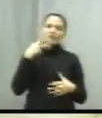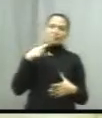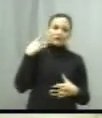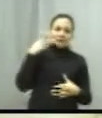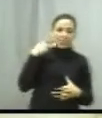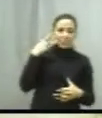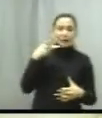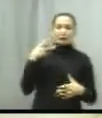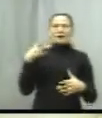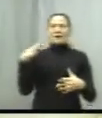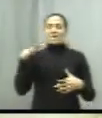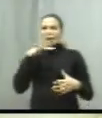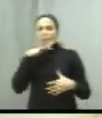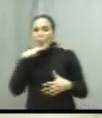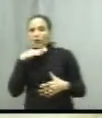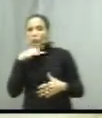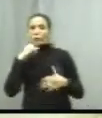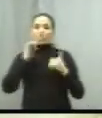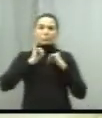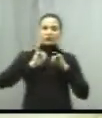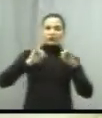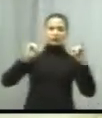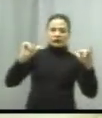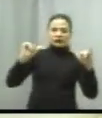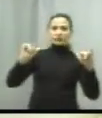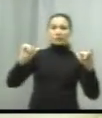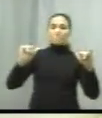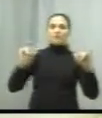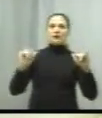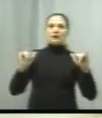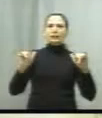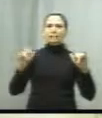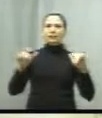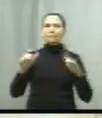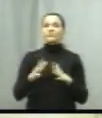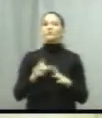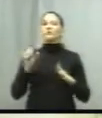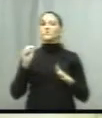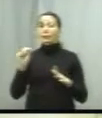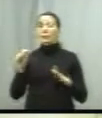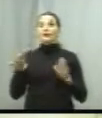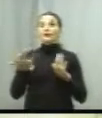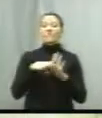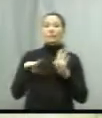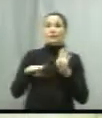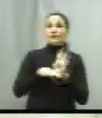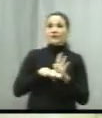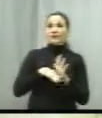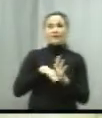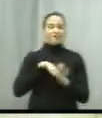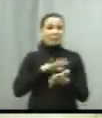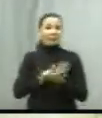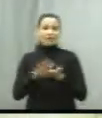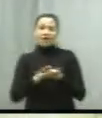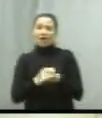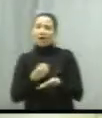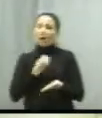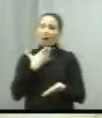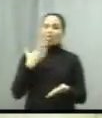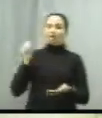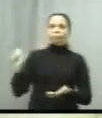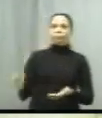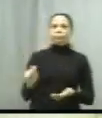os discursos terroristas de alguns meios de comunicação, mais um minuto, de que tal medida não traria nenhum benefício para a